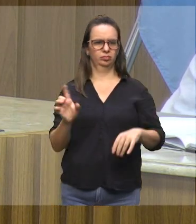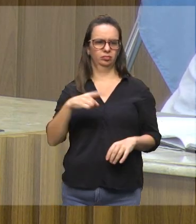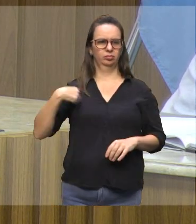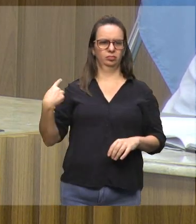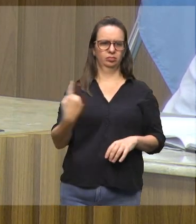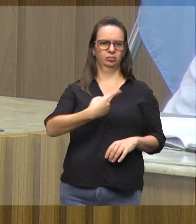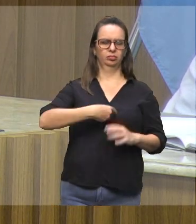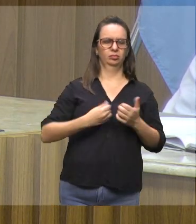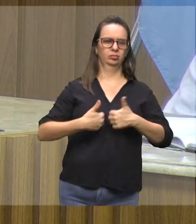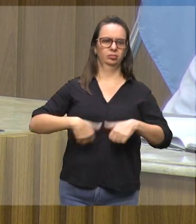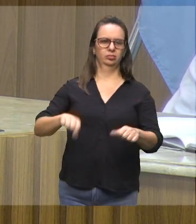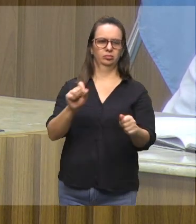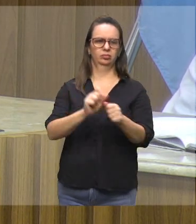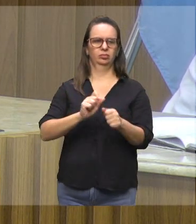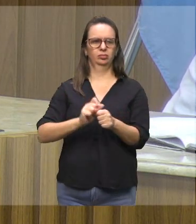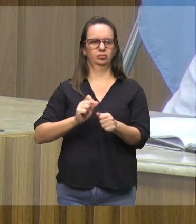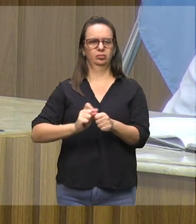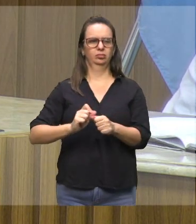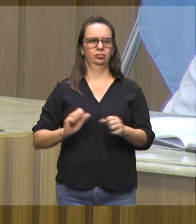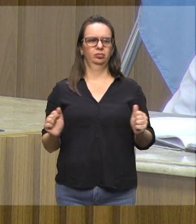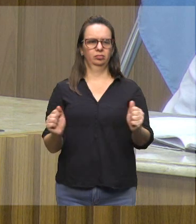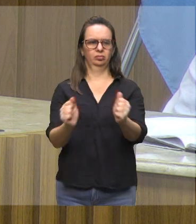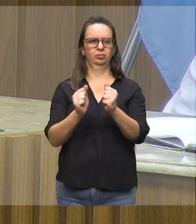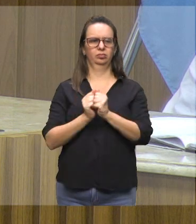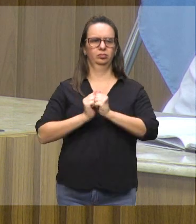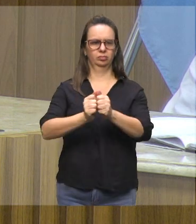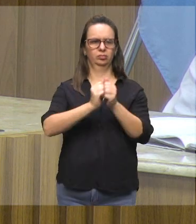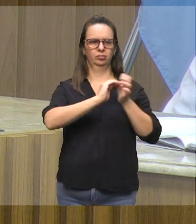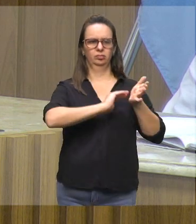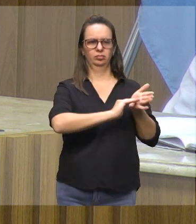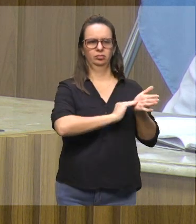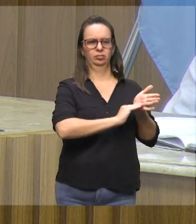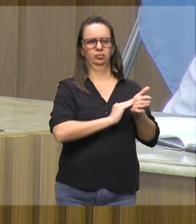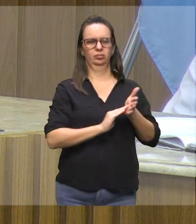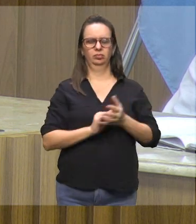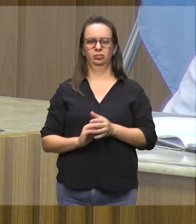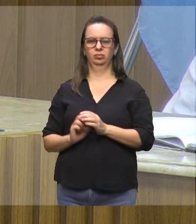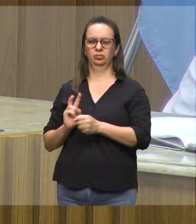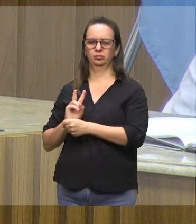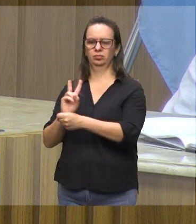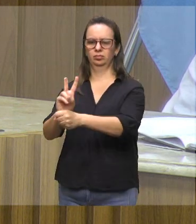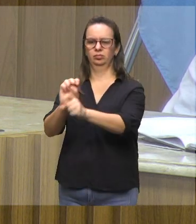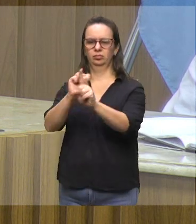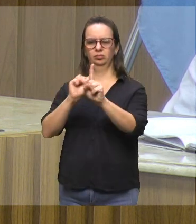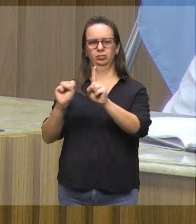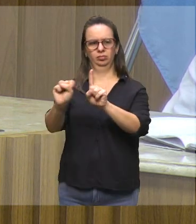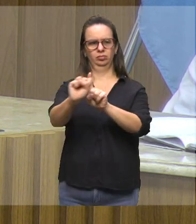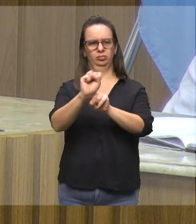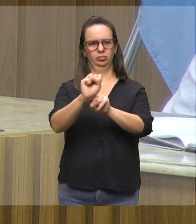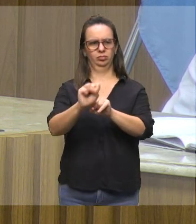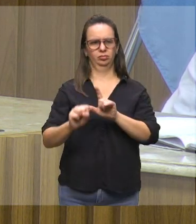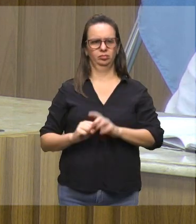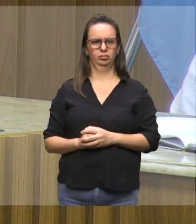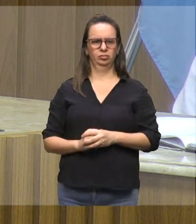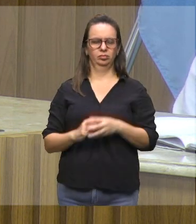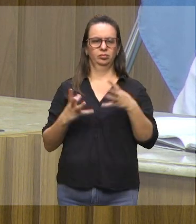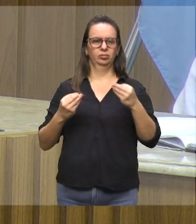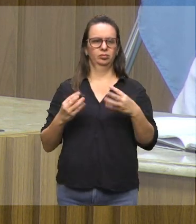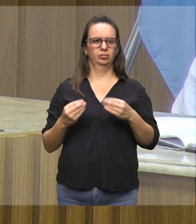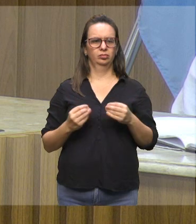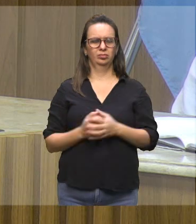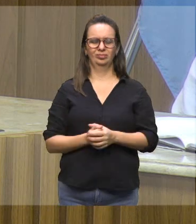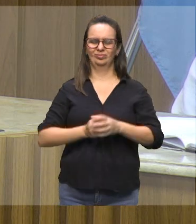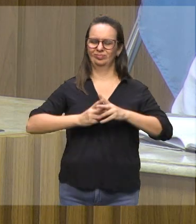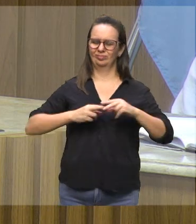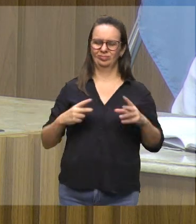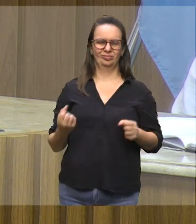estaremos executando, juntamente com a Secretaria de Assistência Social, juntamente com o Poder Executivo, várias inúmeras ações